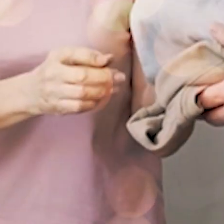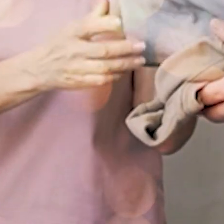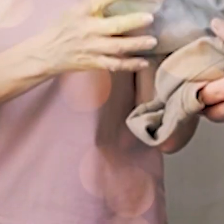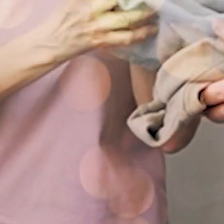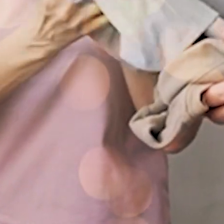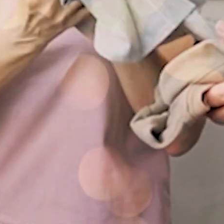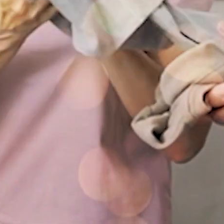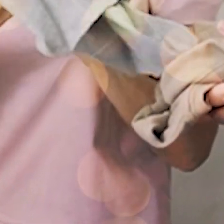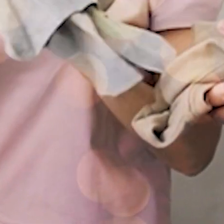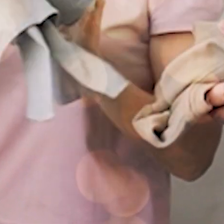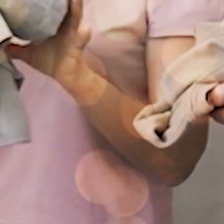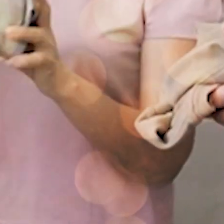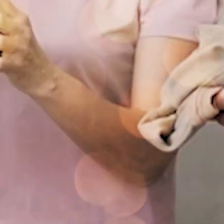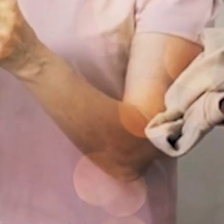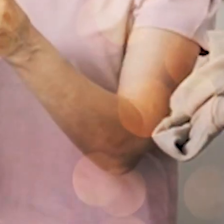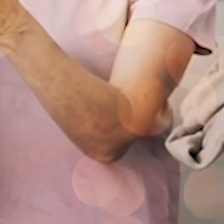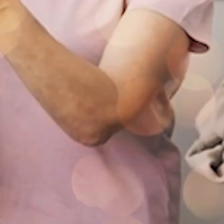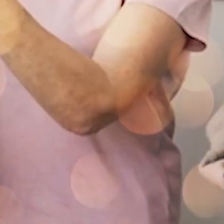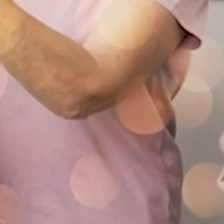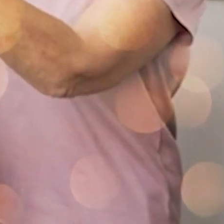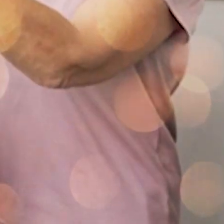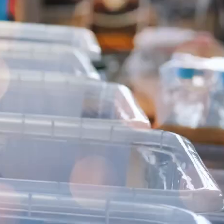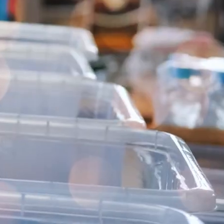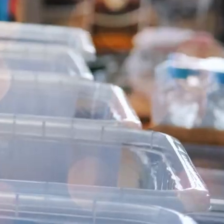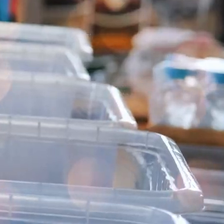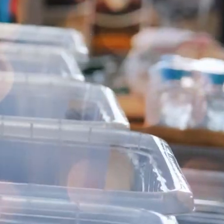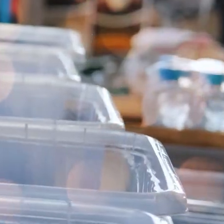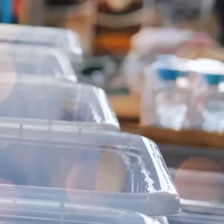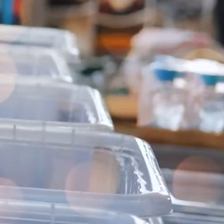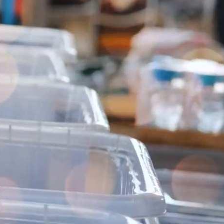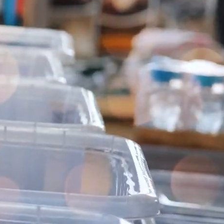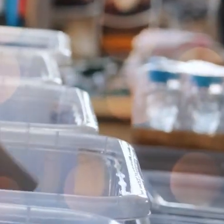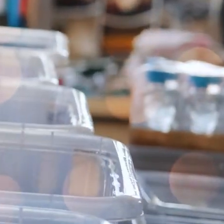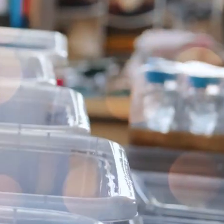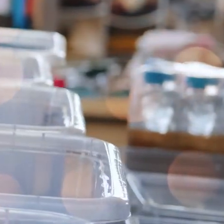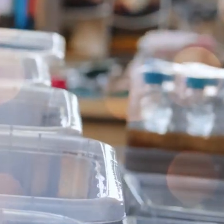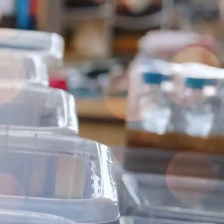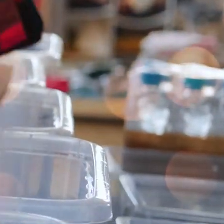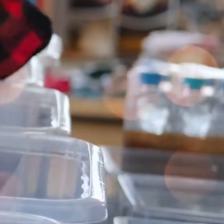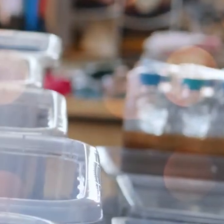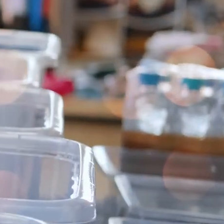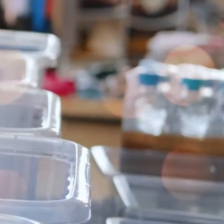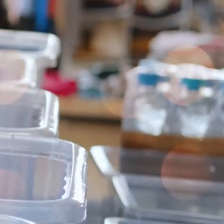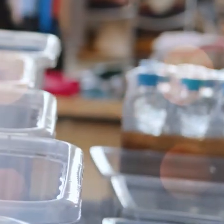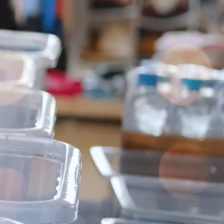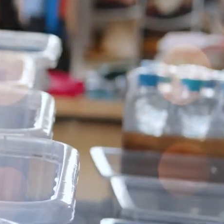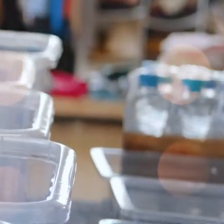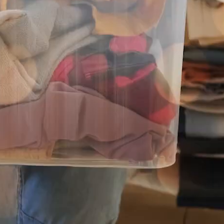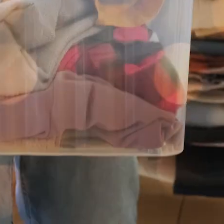sem olhar a quem. Não esqueça, anote com destreza.